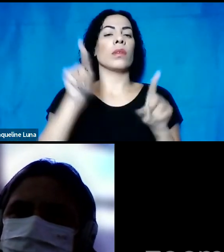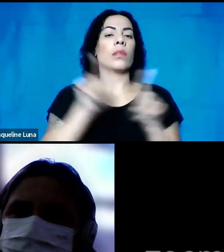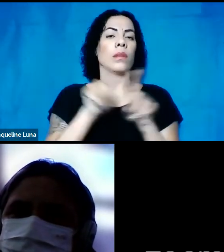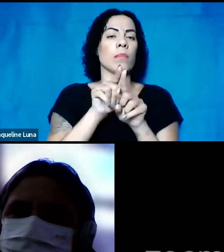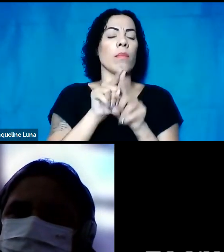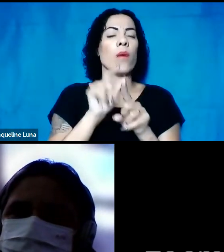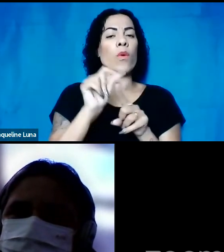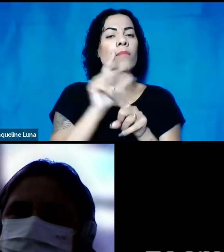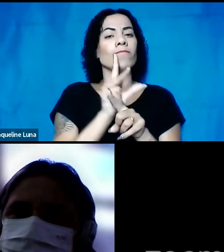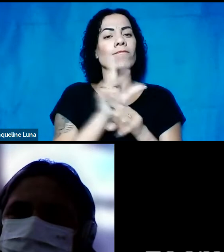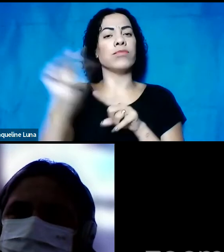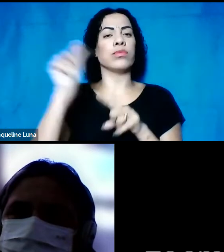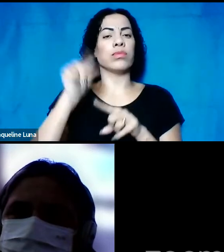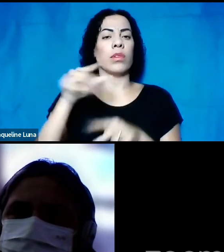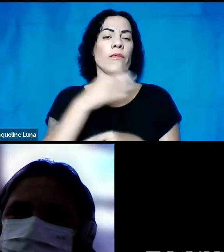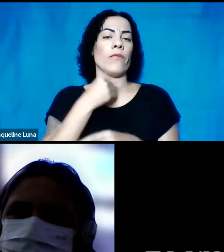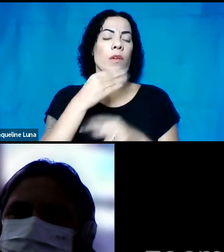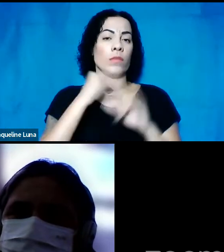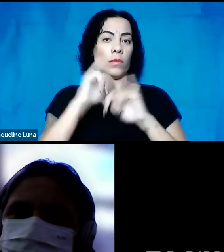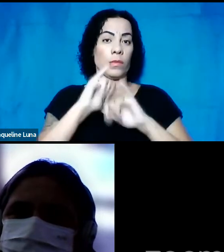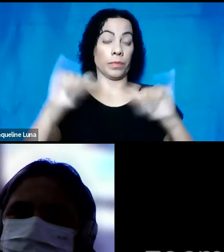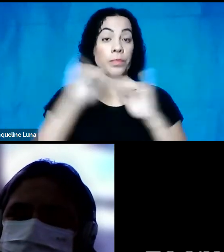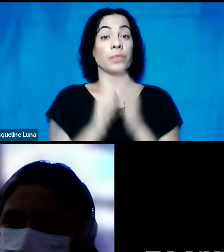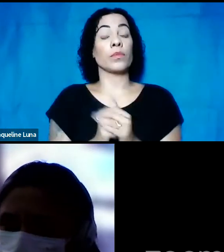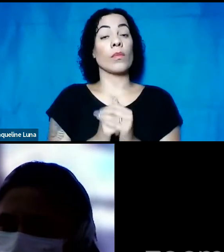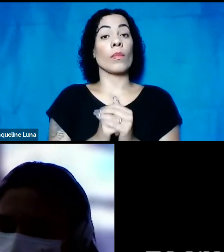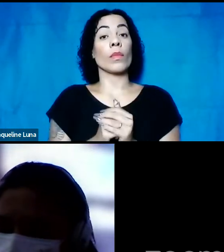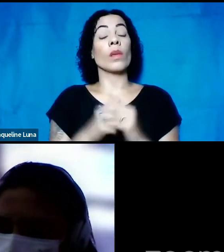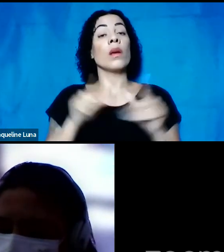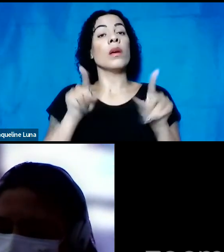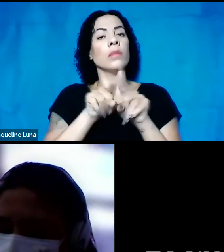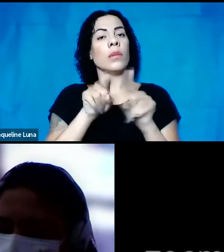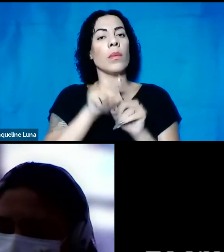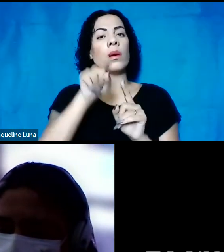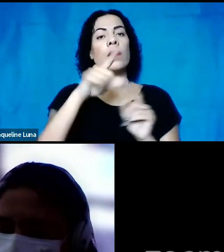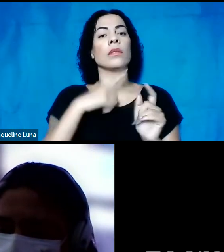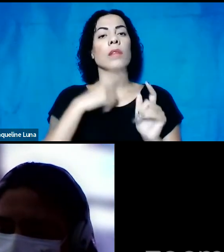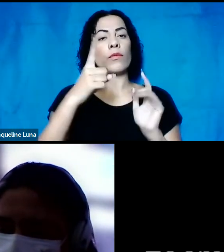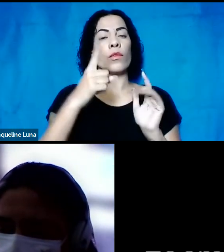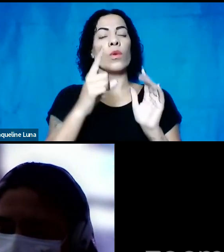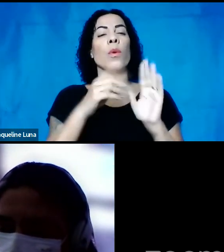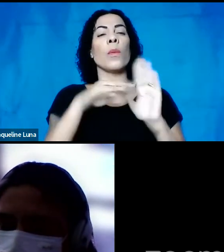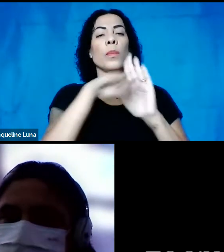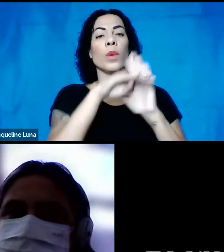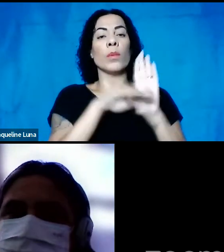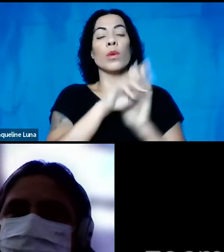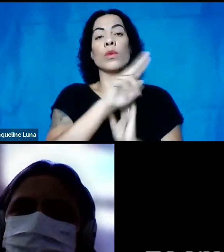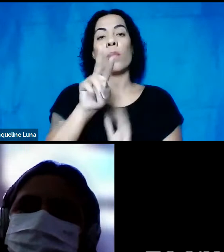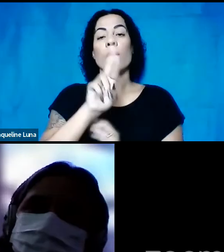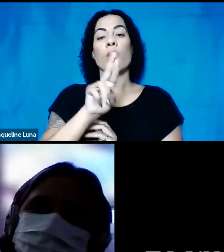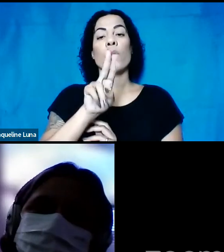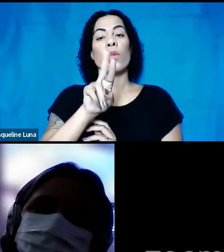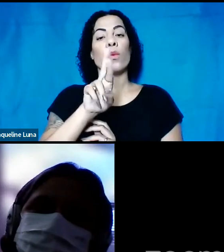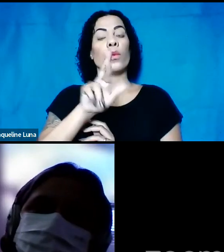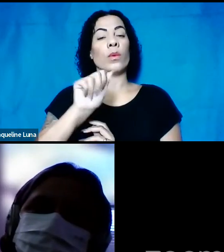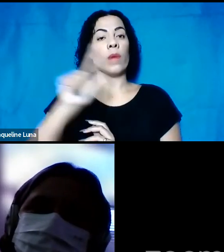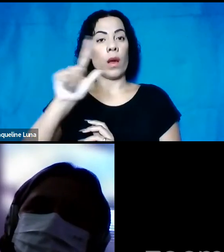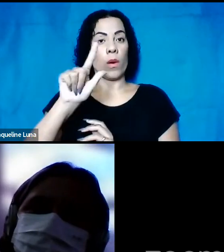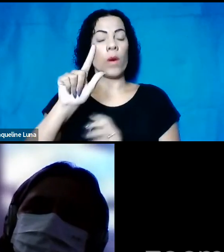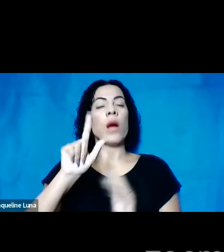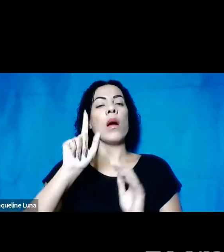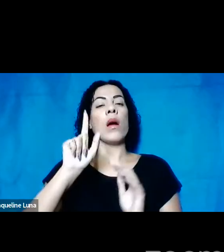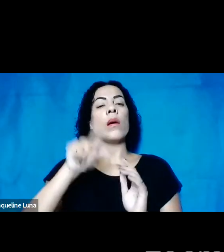últimos anos. Nesse sentido, além de um programa chamado Rural Produtivo, que é um programa que debate agroecologia,